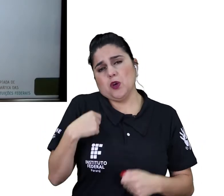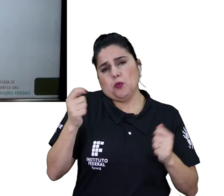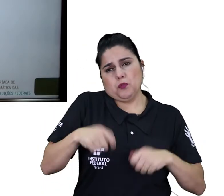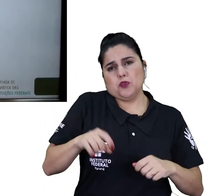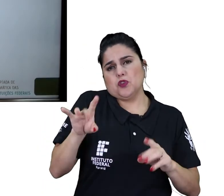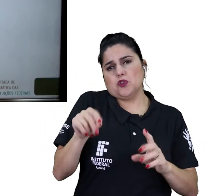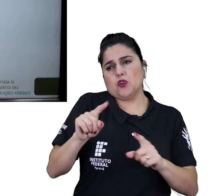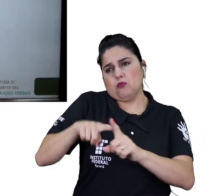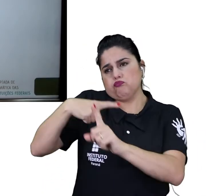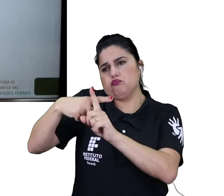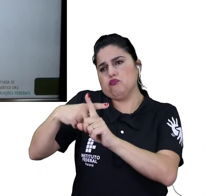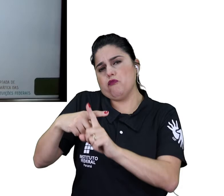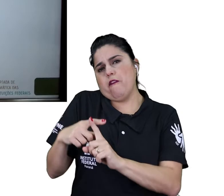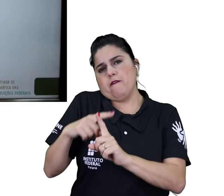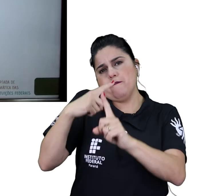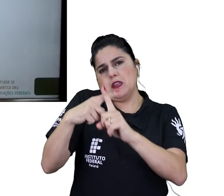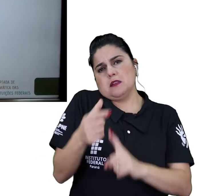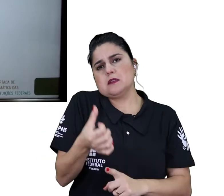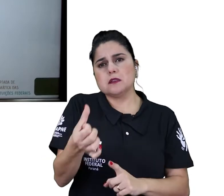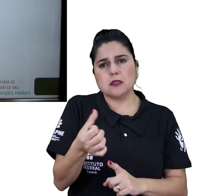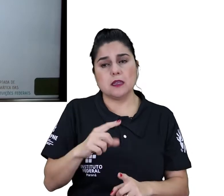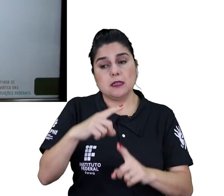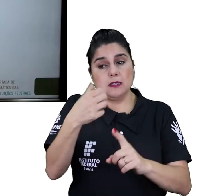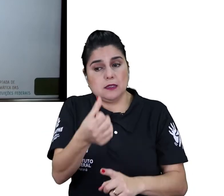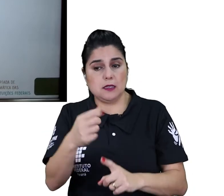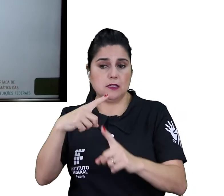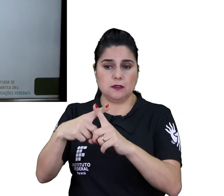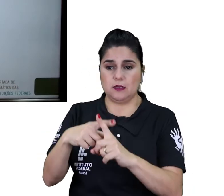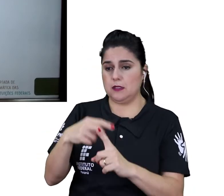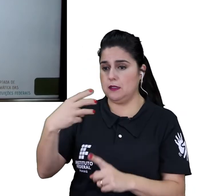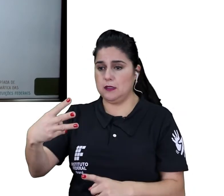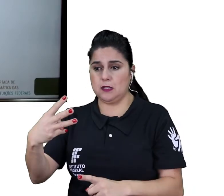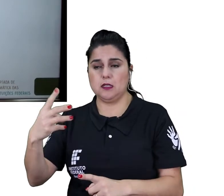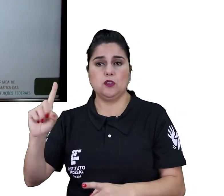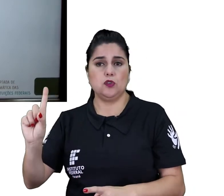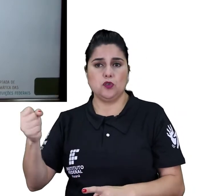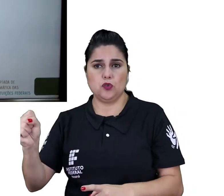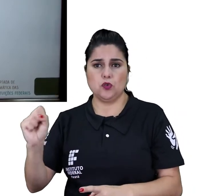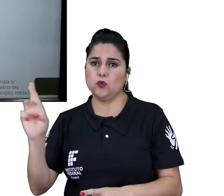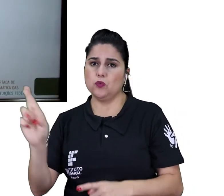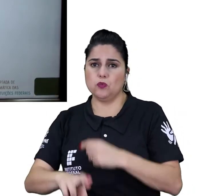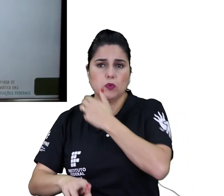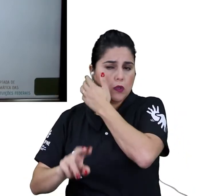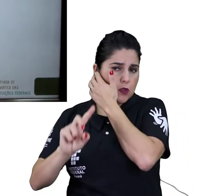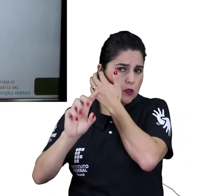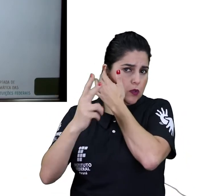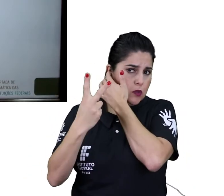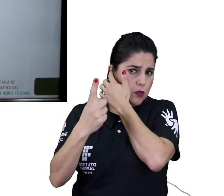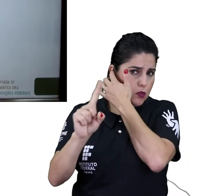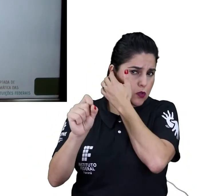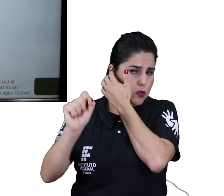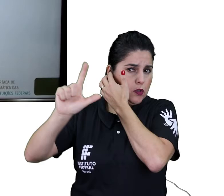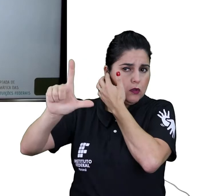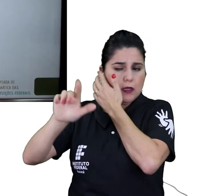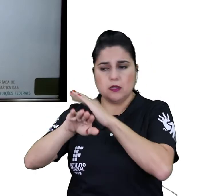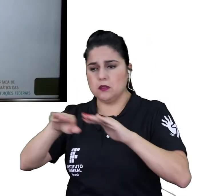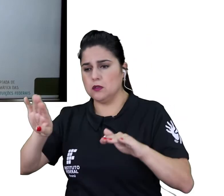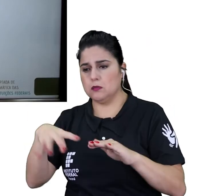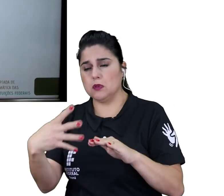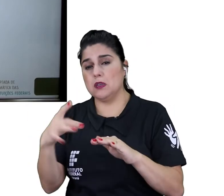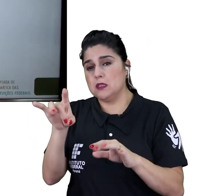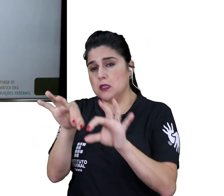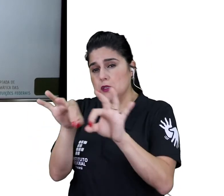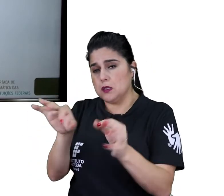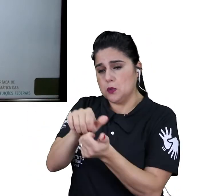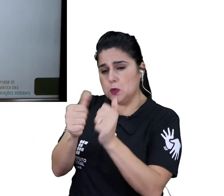basta eu multiplicar isso aqui por 6. 6 vezes 3, 18. 18L sobre 4. E 18L sobre